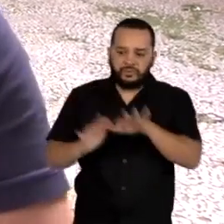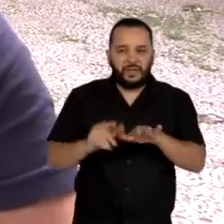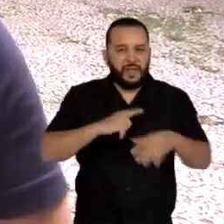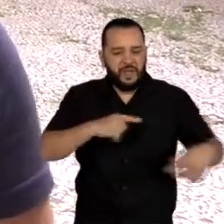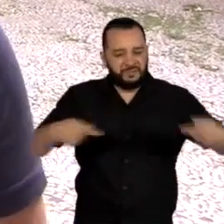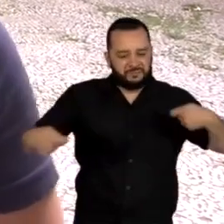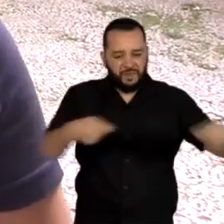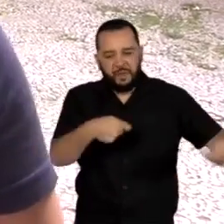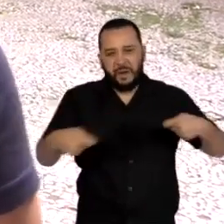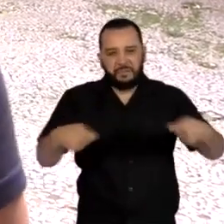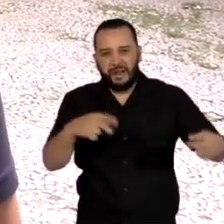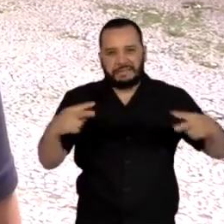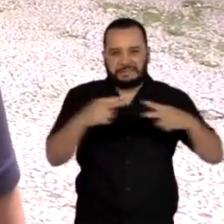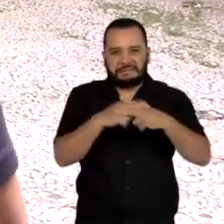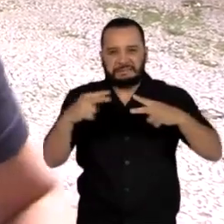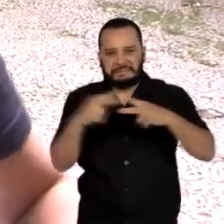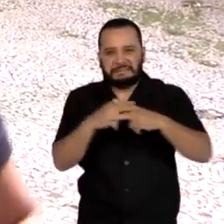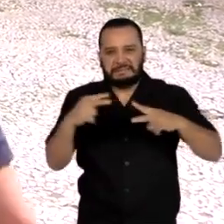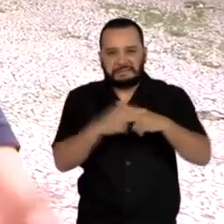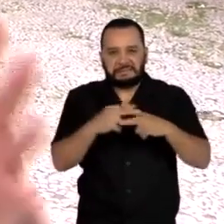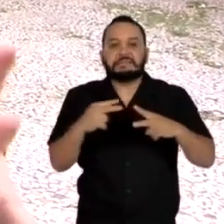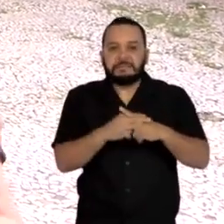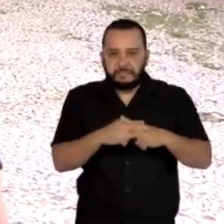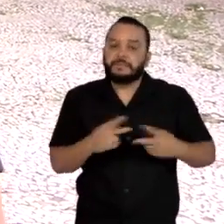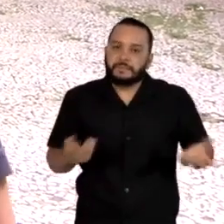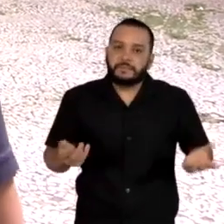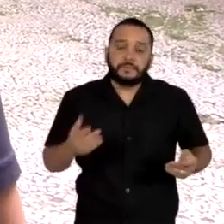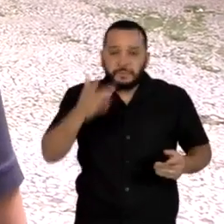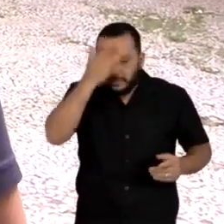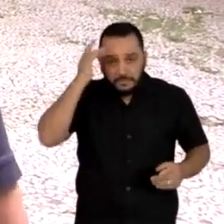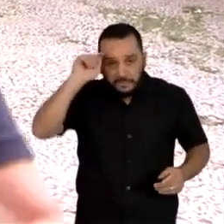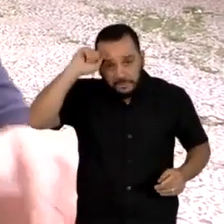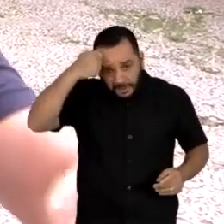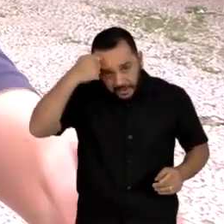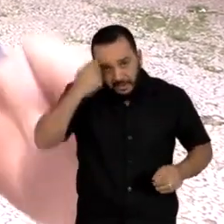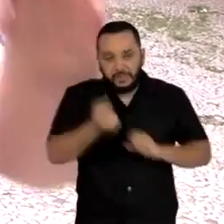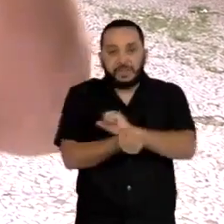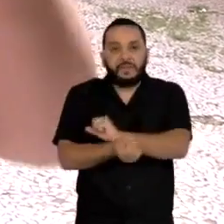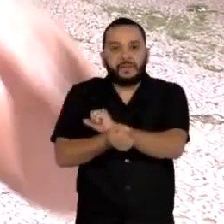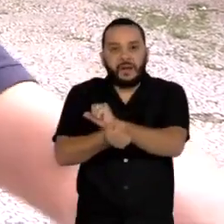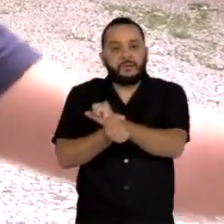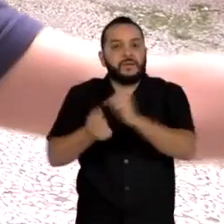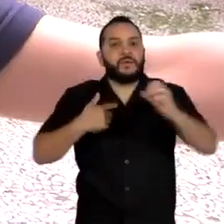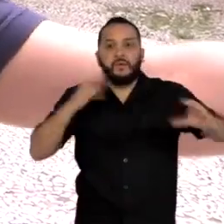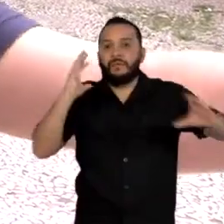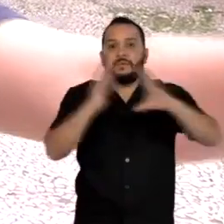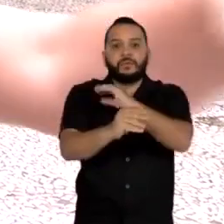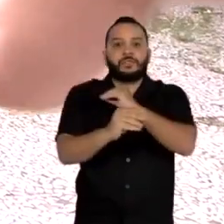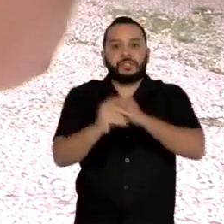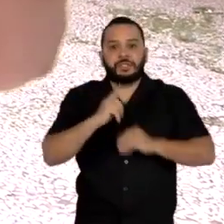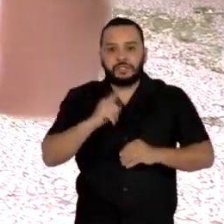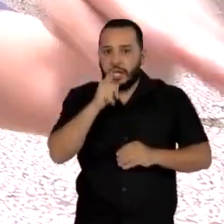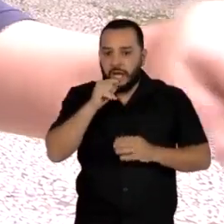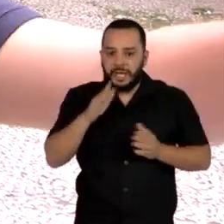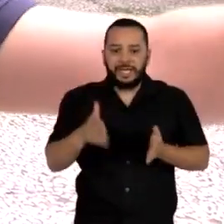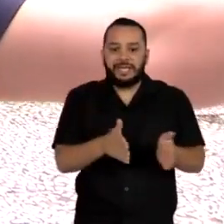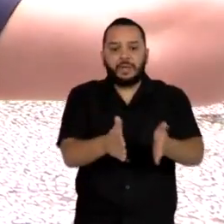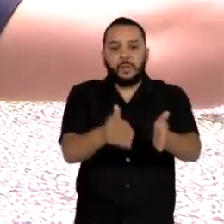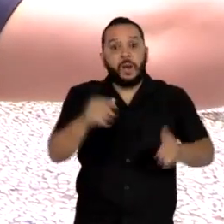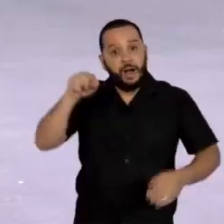quebra-pau, literalmente, aqui, né, nesse espaço. E aí muitos desses negros escravizados fugiam aqui pelo rio que existia aqui, né,